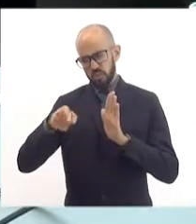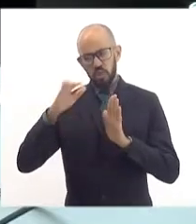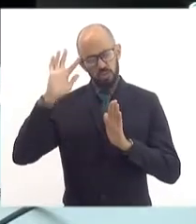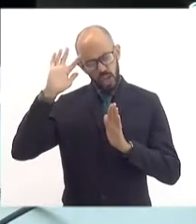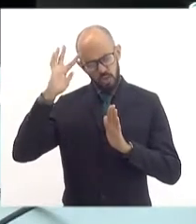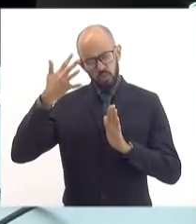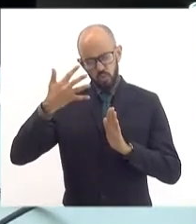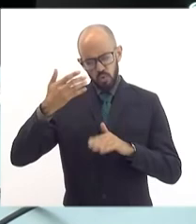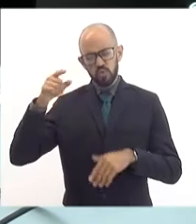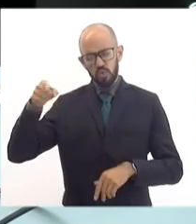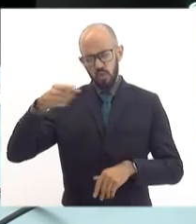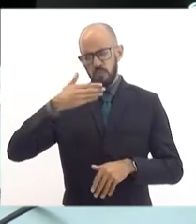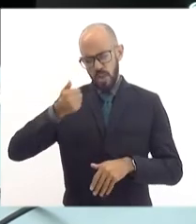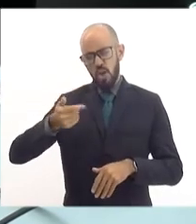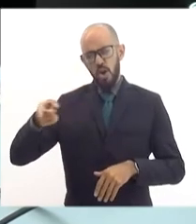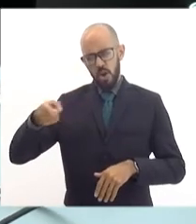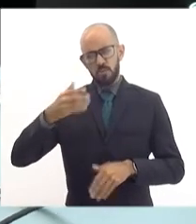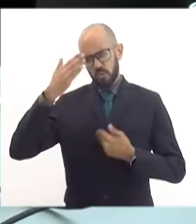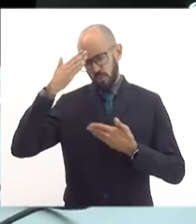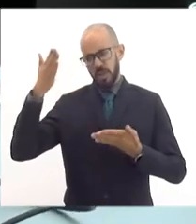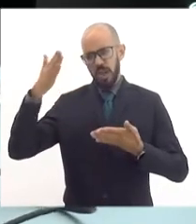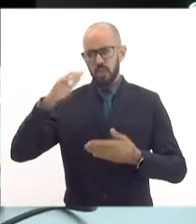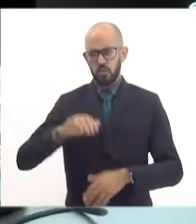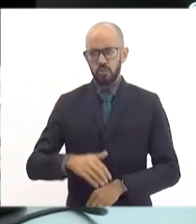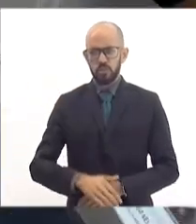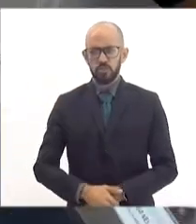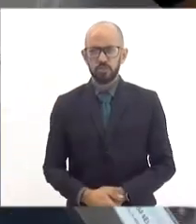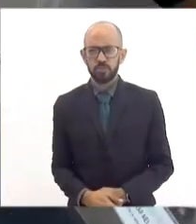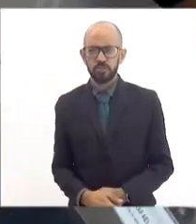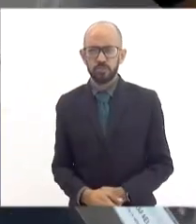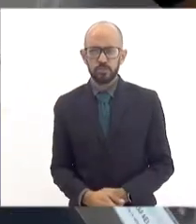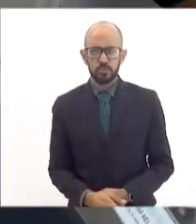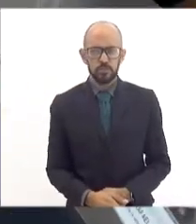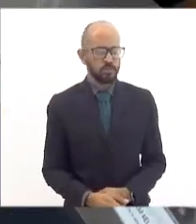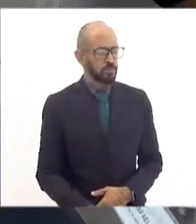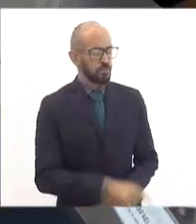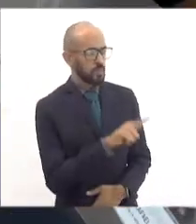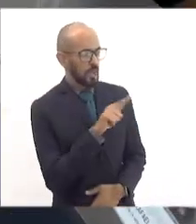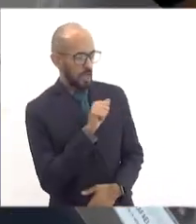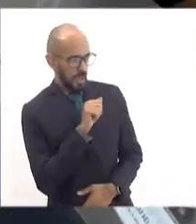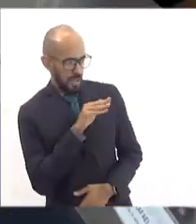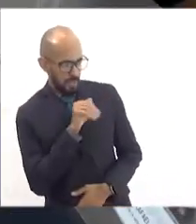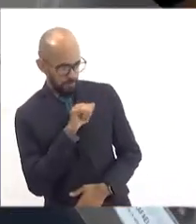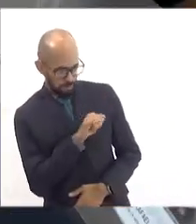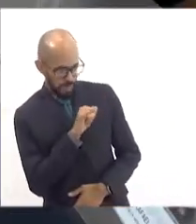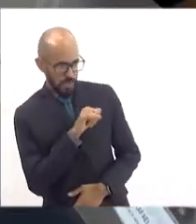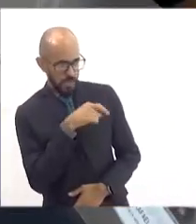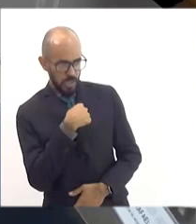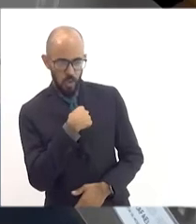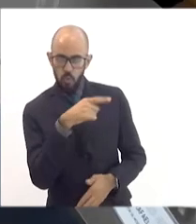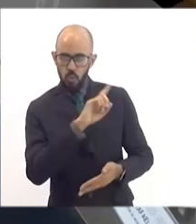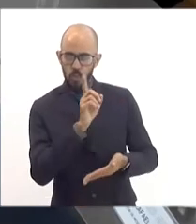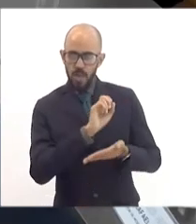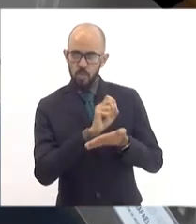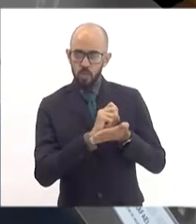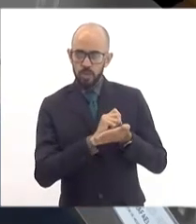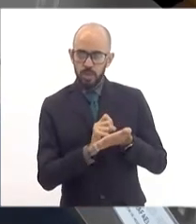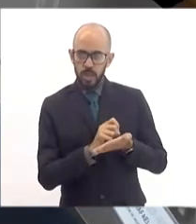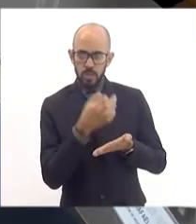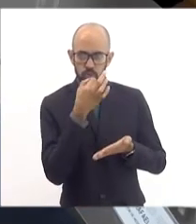solução. Obrigada. O Gabi, eu não anotei a